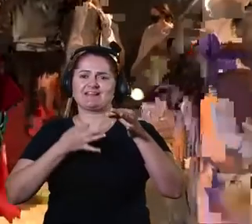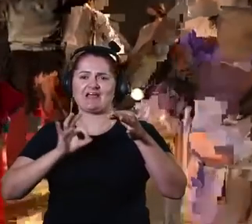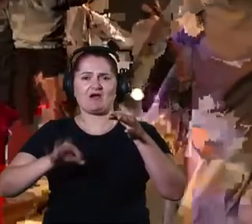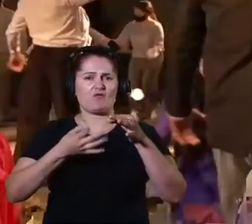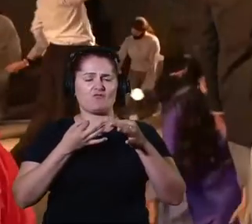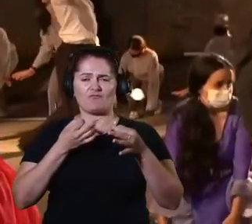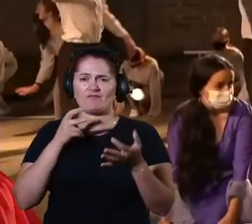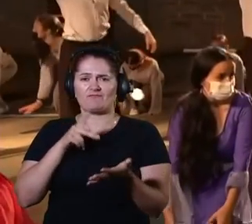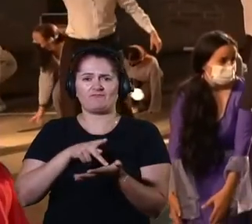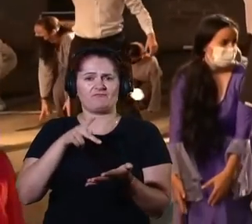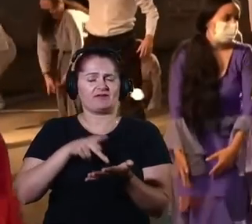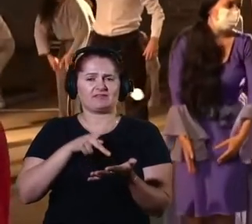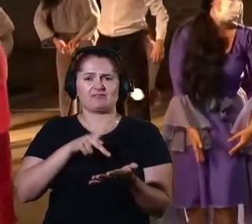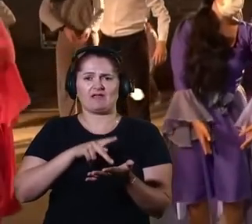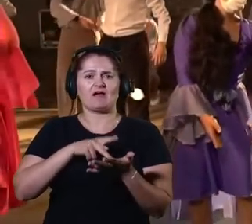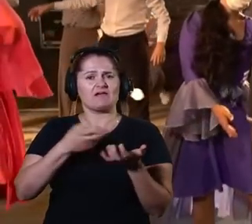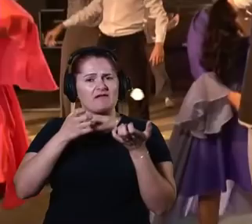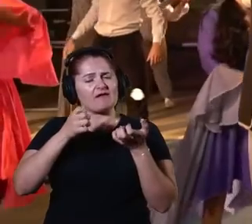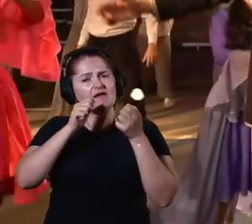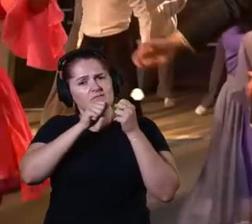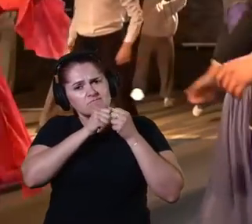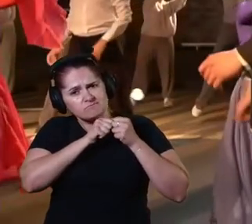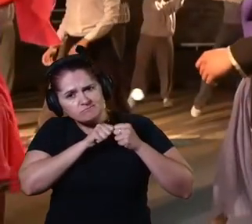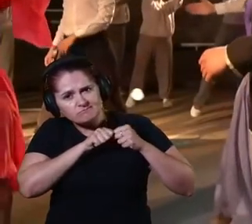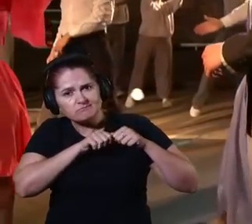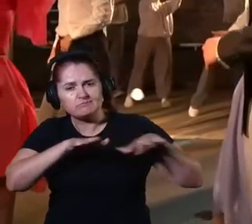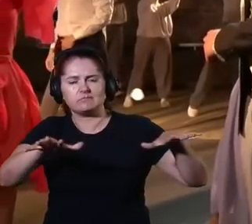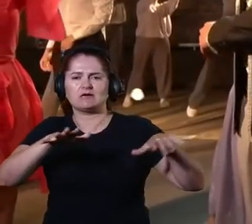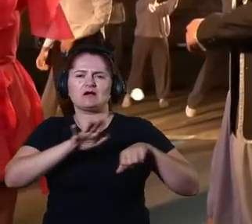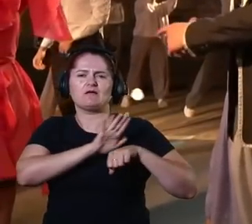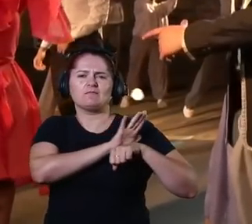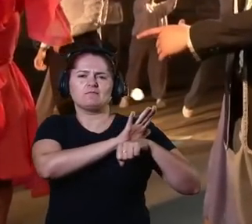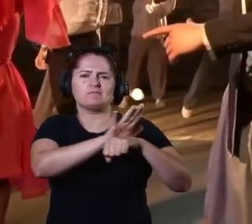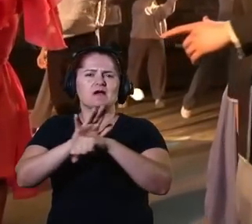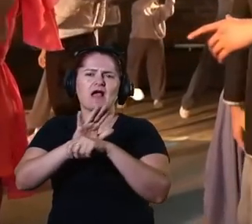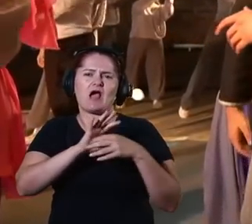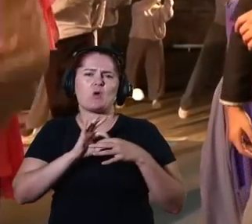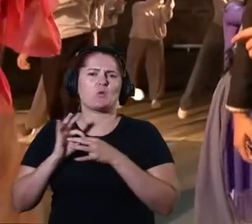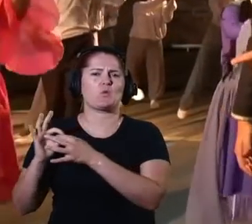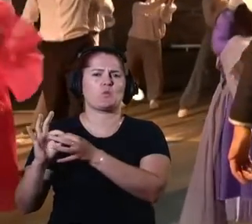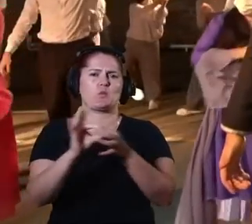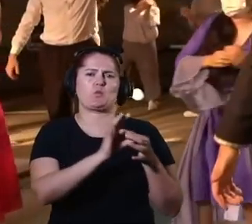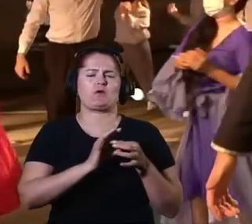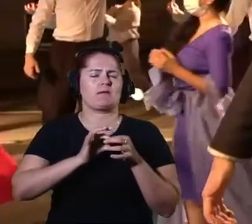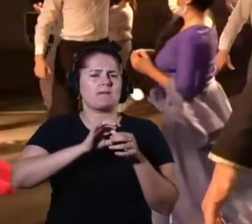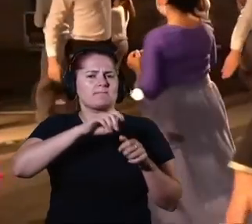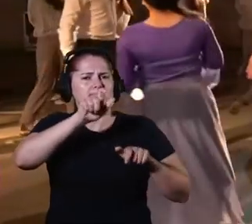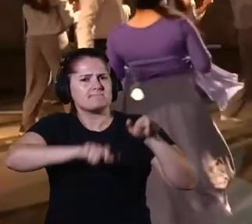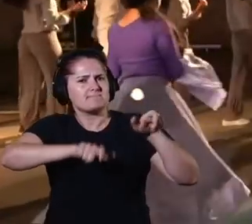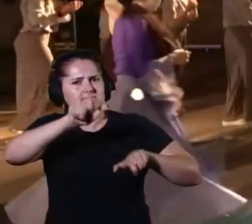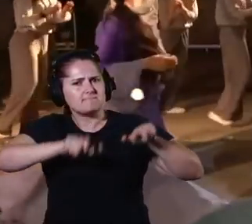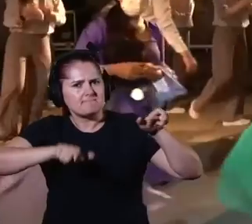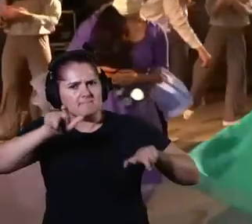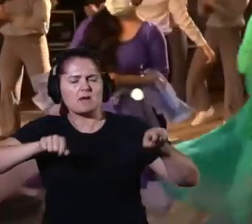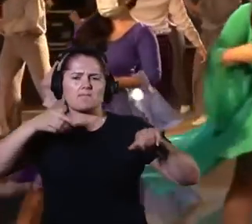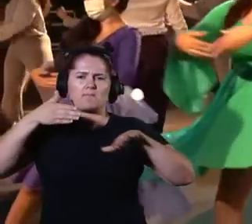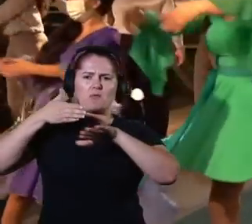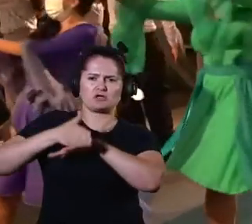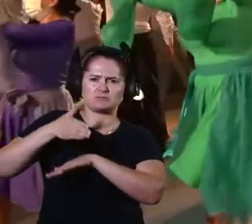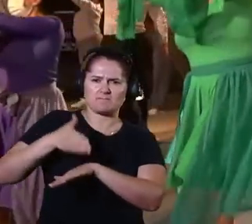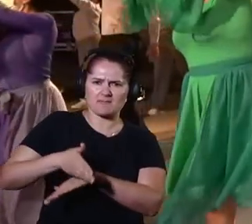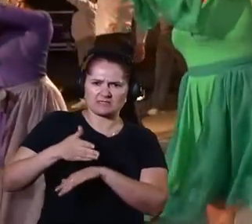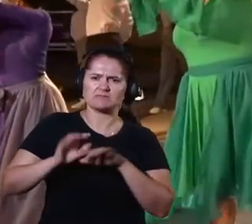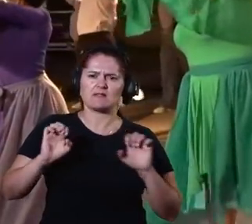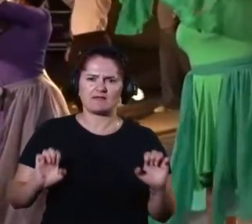quer repassar uma solidariedade de união entre as pessoas que possam visitar o evento com os